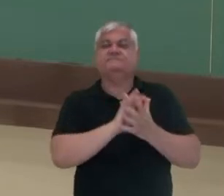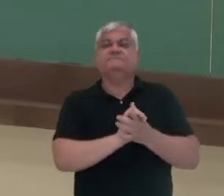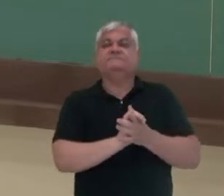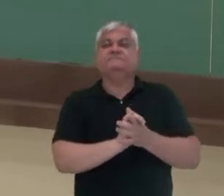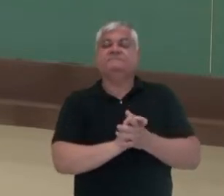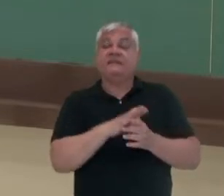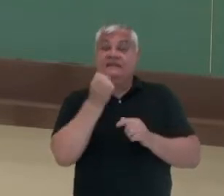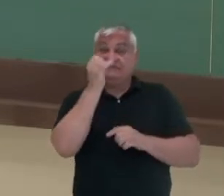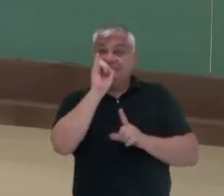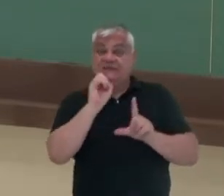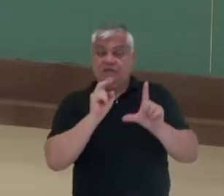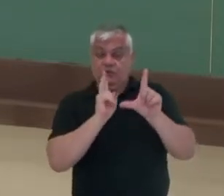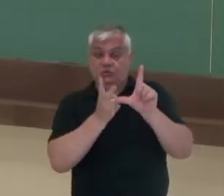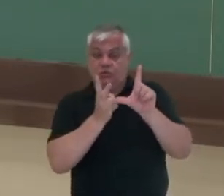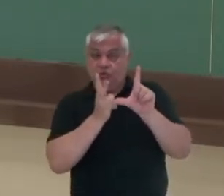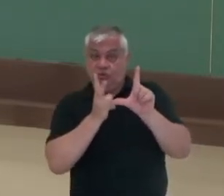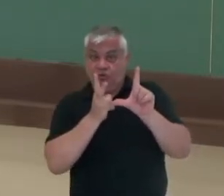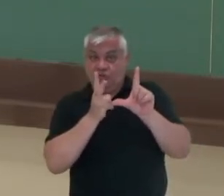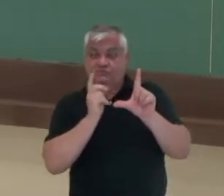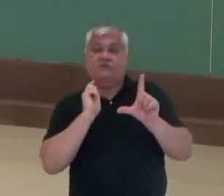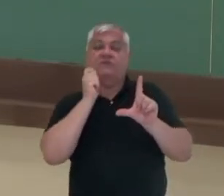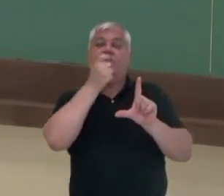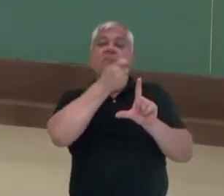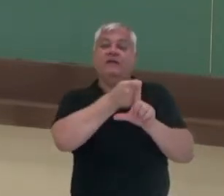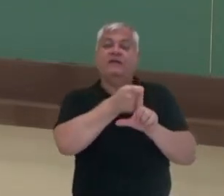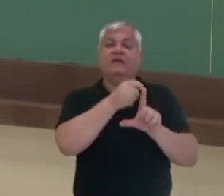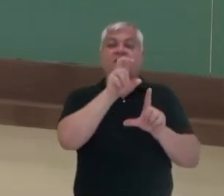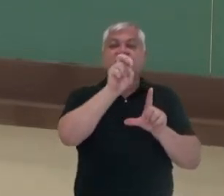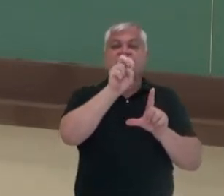eu comprar 2 quilos de café, eu vou pagar R$